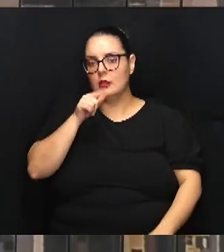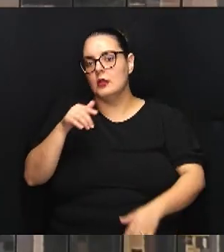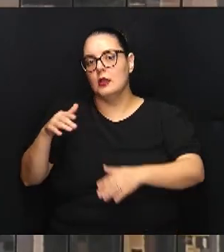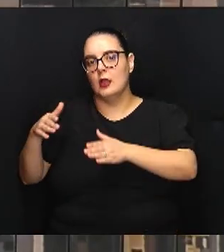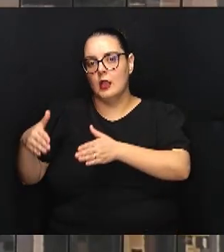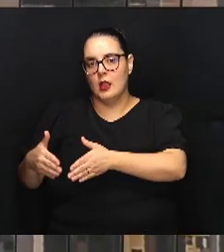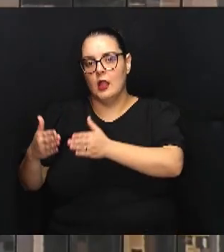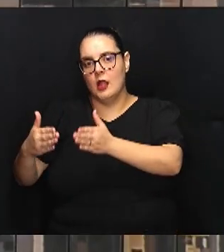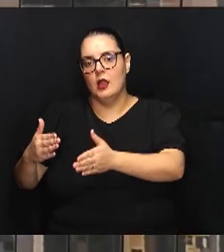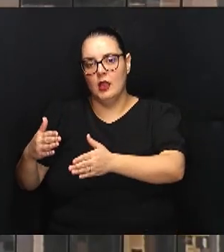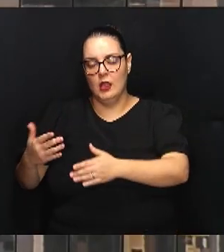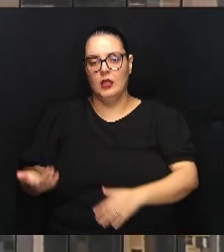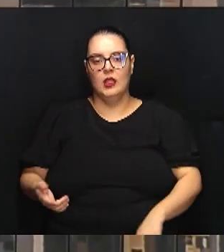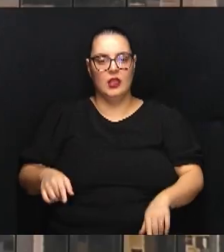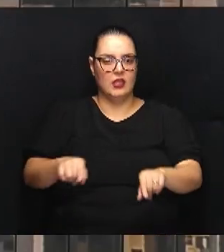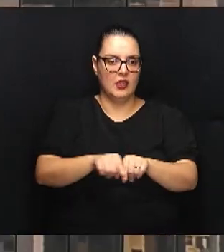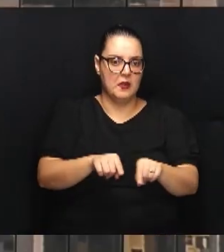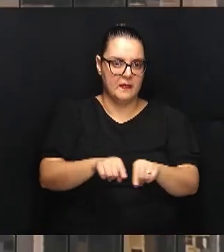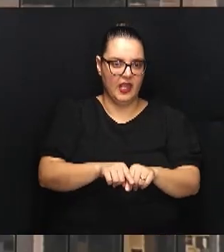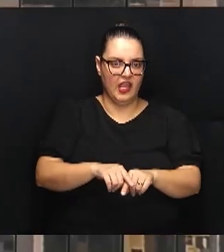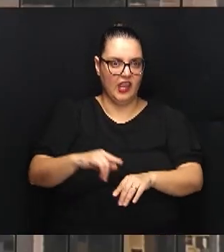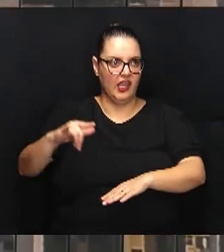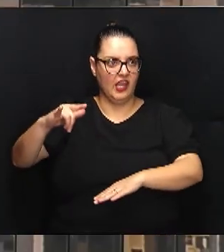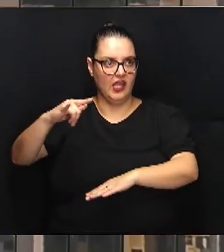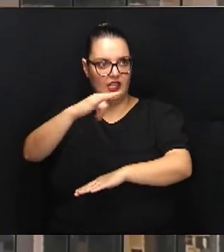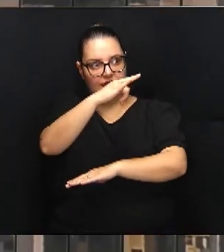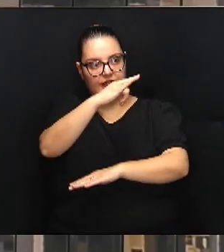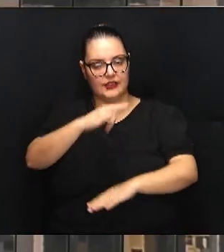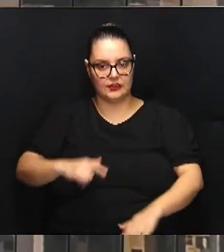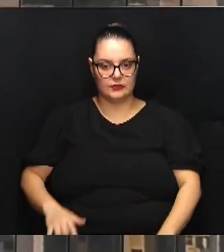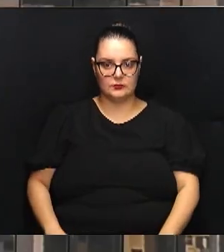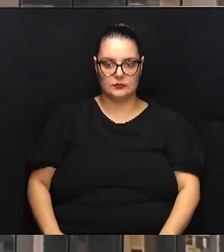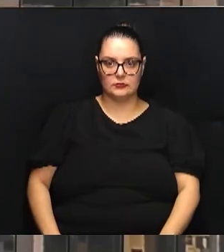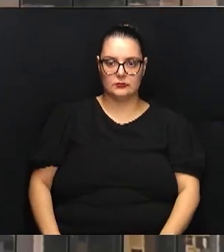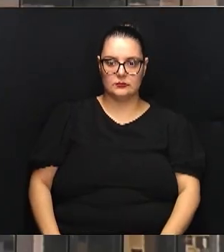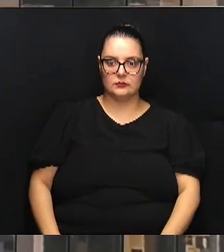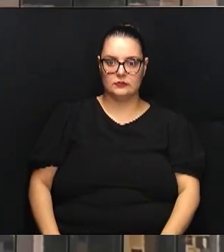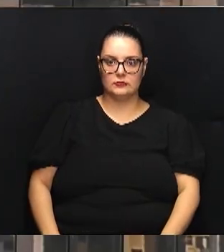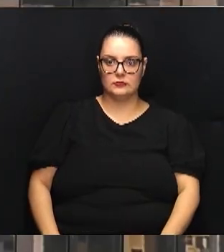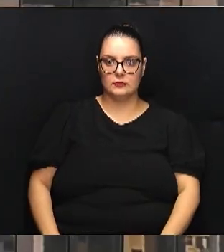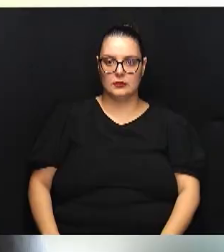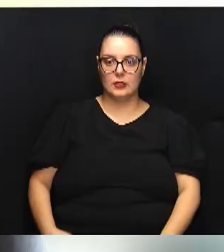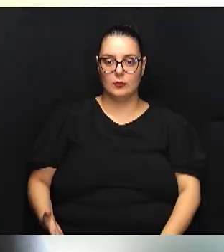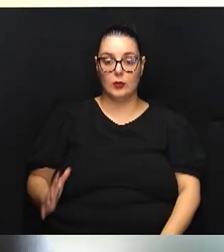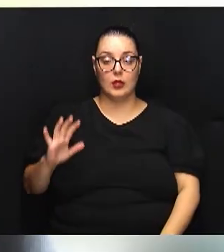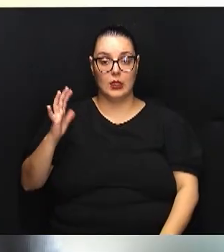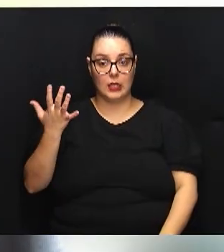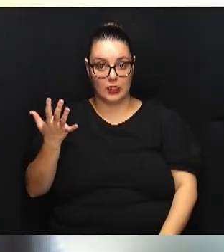também via navios, né, naval e também aéreo.